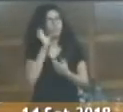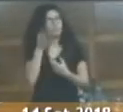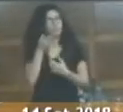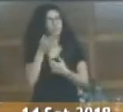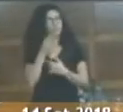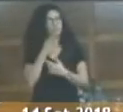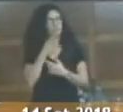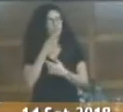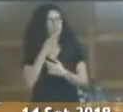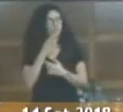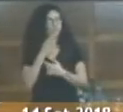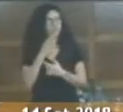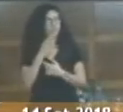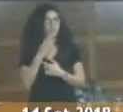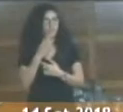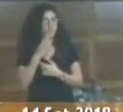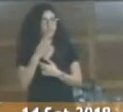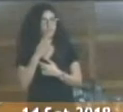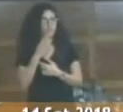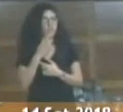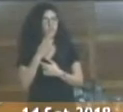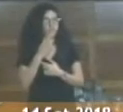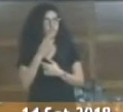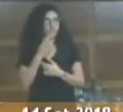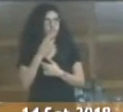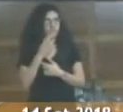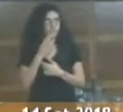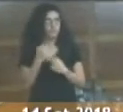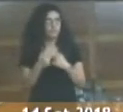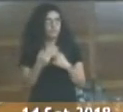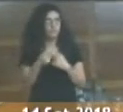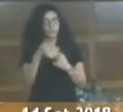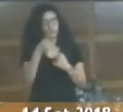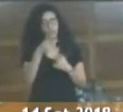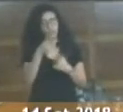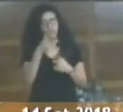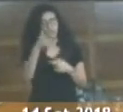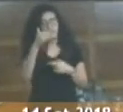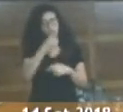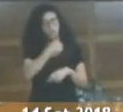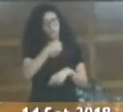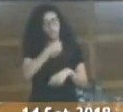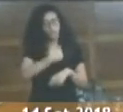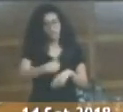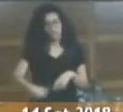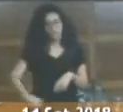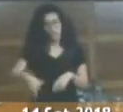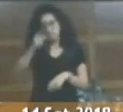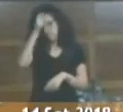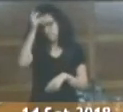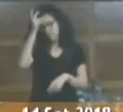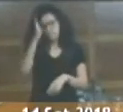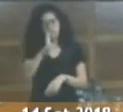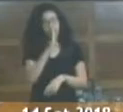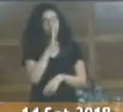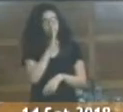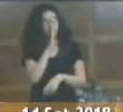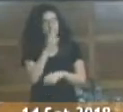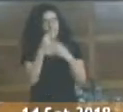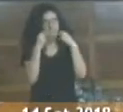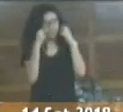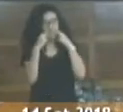pouco maior e um pouquinho mais eficaz, já que as autoridades municipais estão se omitindo de forma vergonhosa e